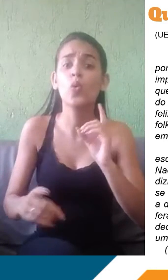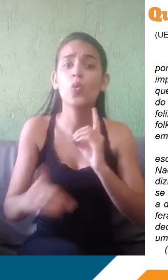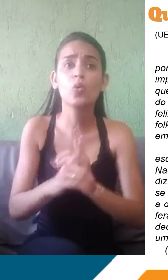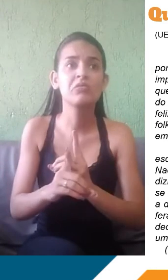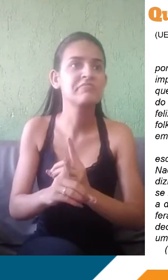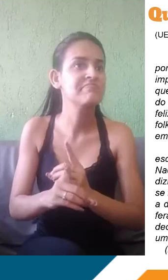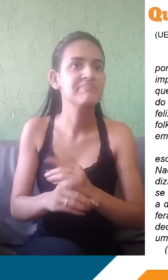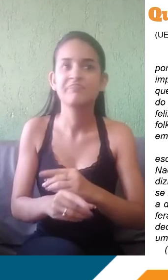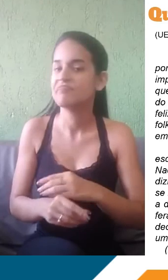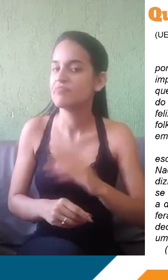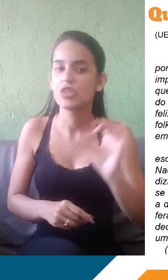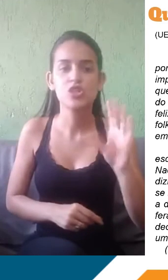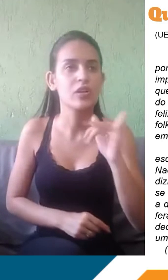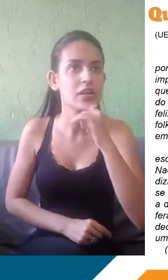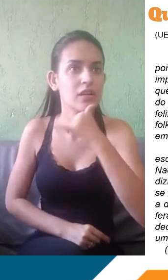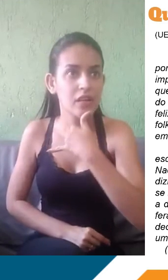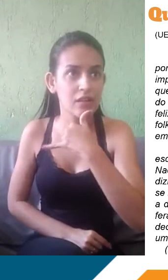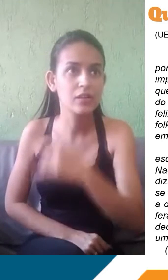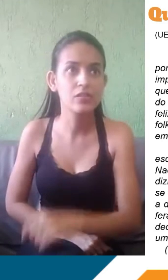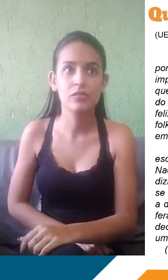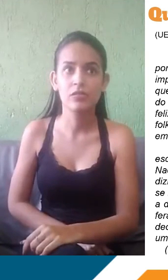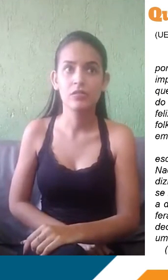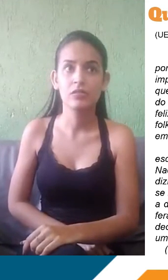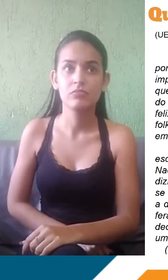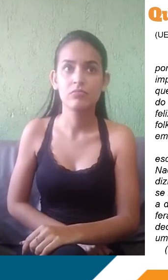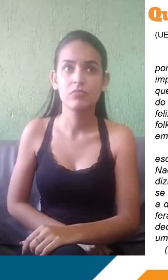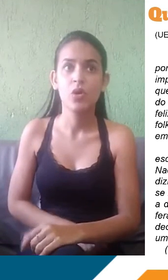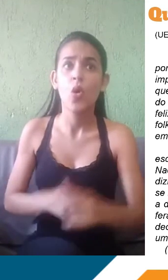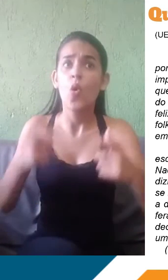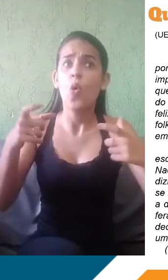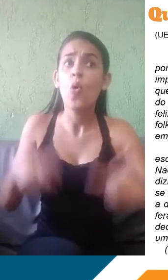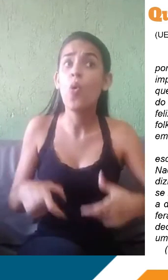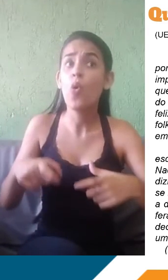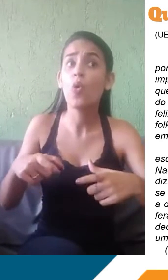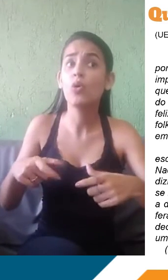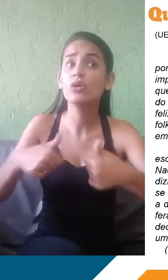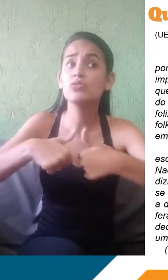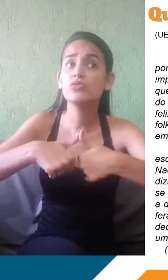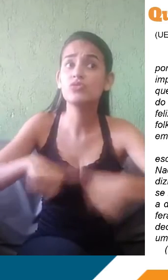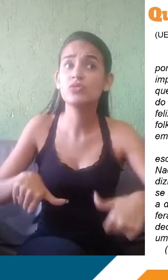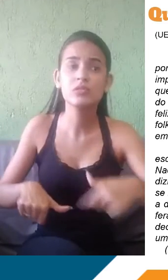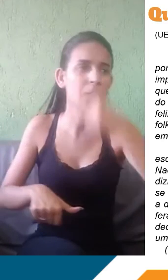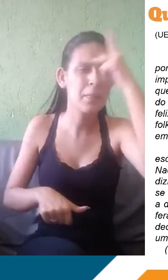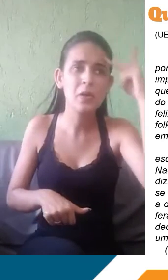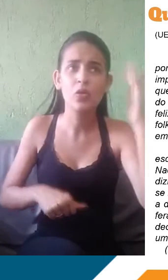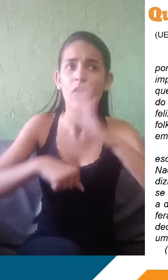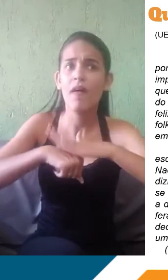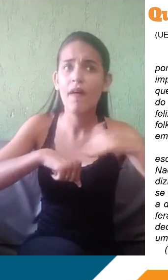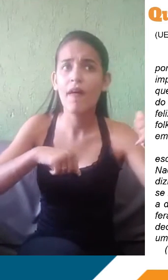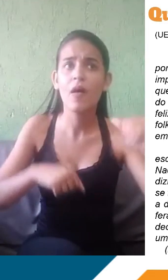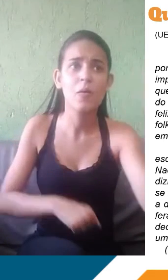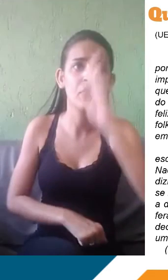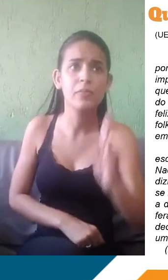nossa gente? Pois ele não a viu combater com feras? Pois não havia matar prisioneiros